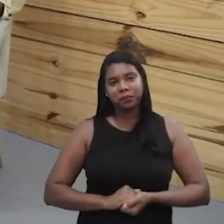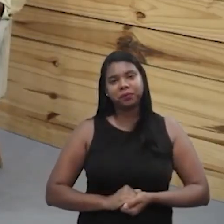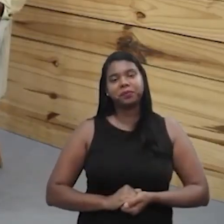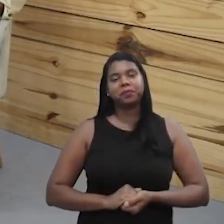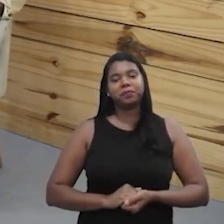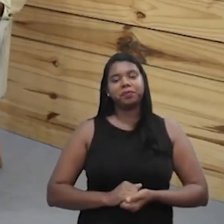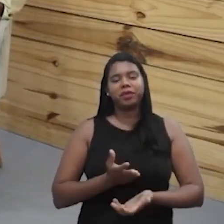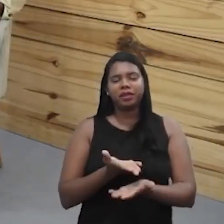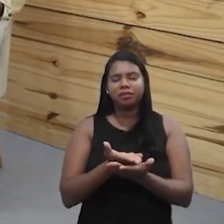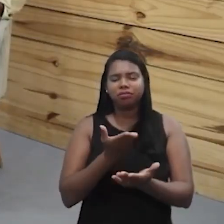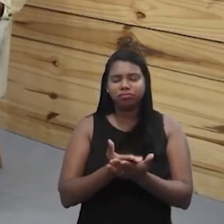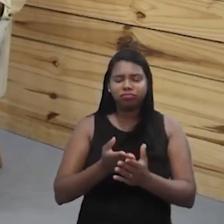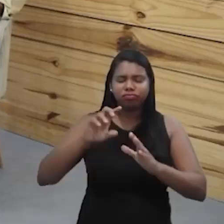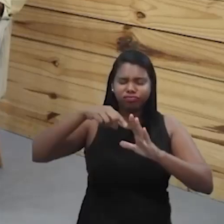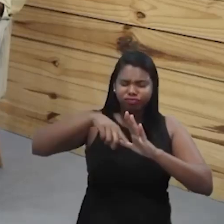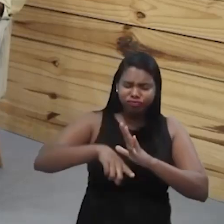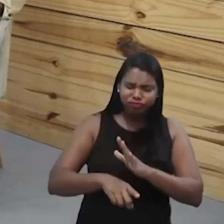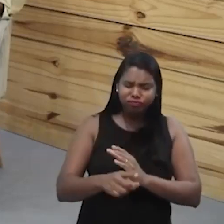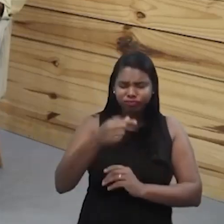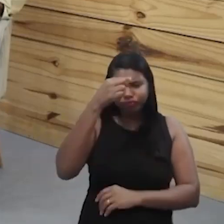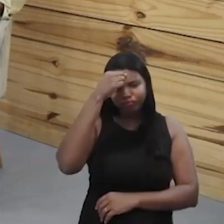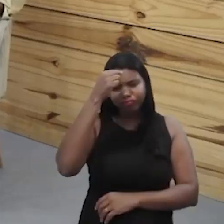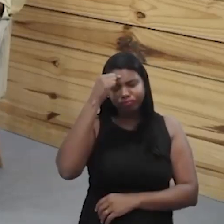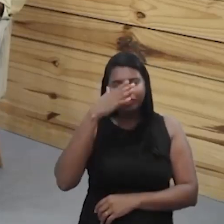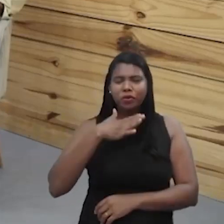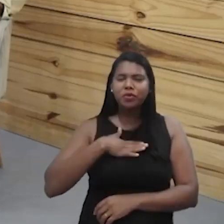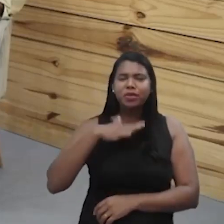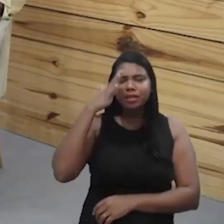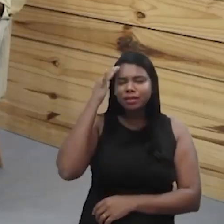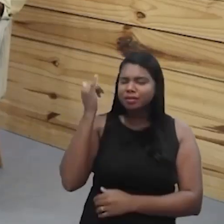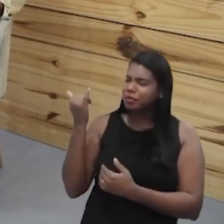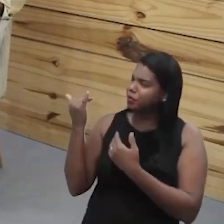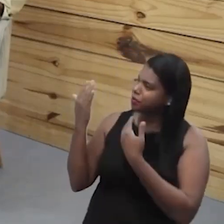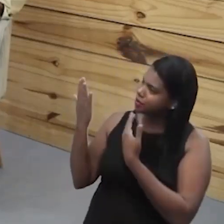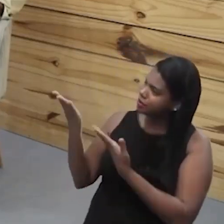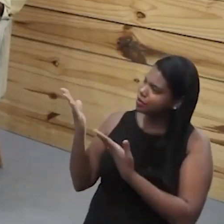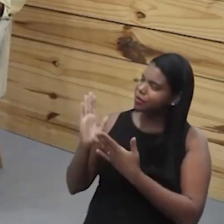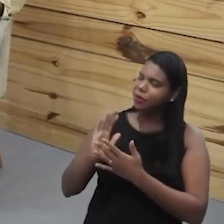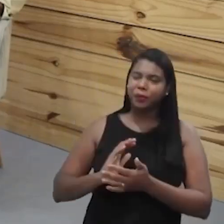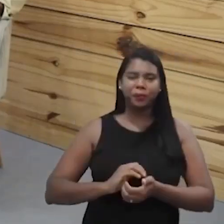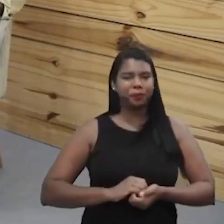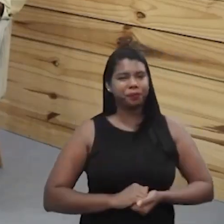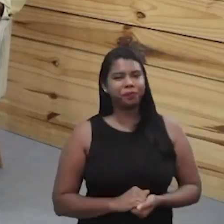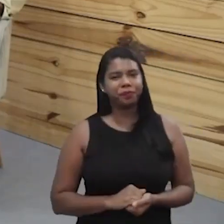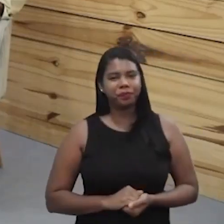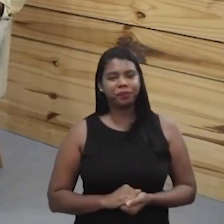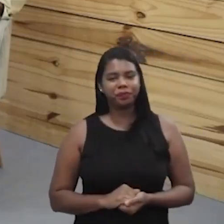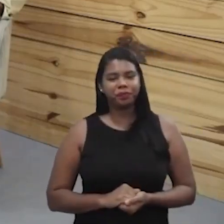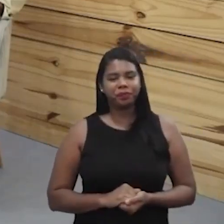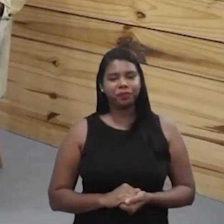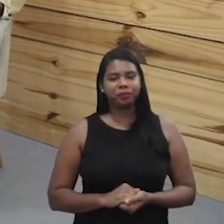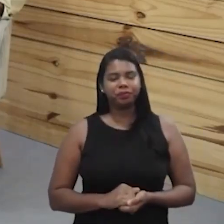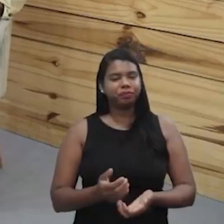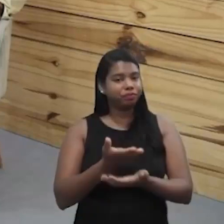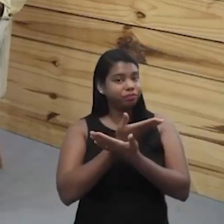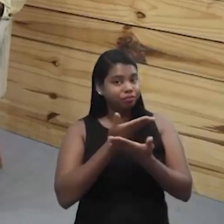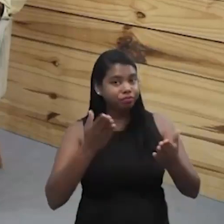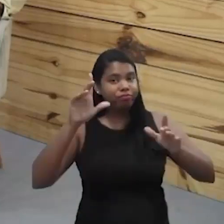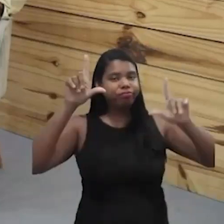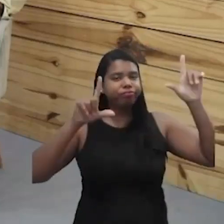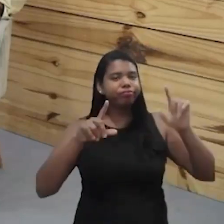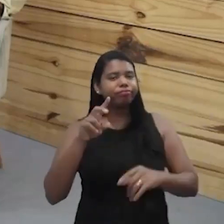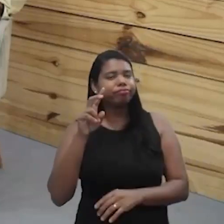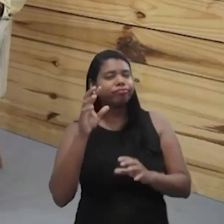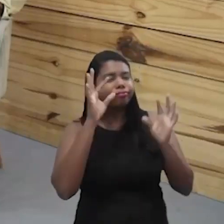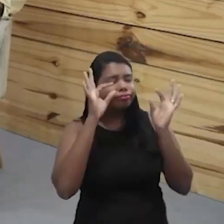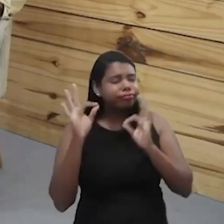consultoria, de estudos, pesquisas aí nas universidades, eu gostaria de saber do senhor, se o senhor fosse indicar hoje para as pessoas que estão assistindo a